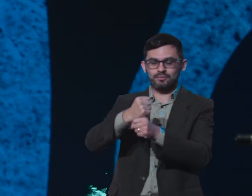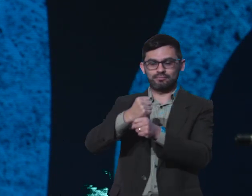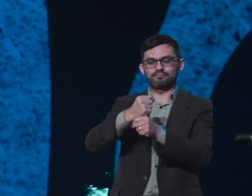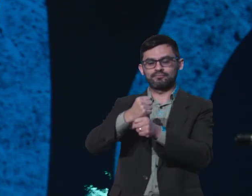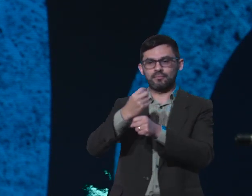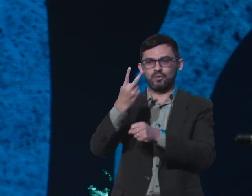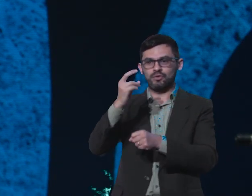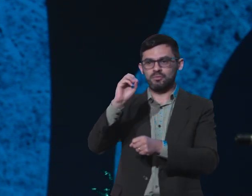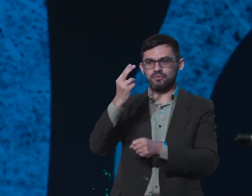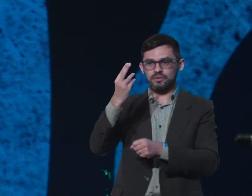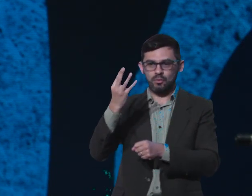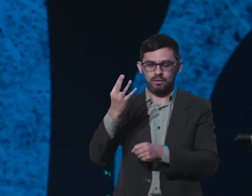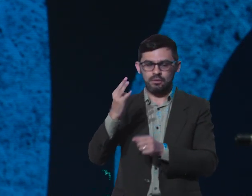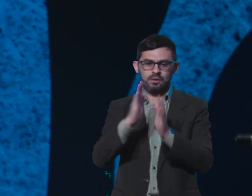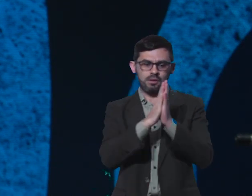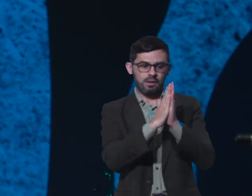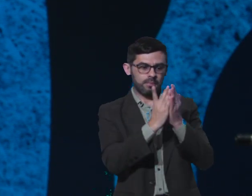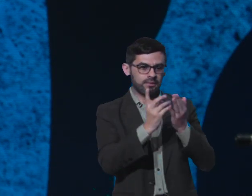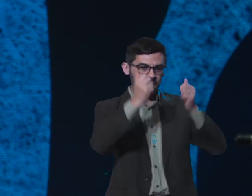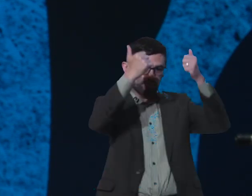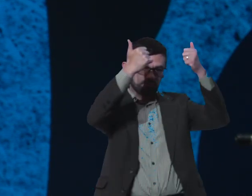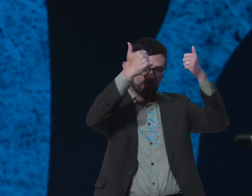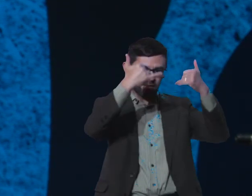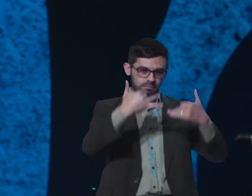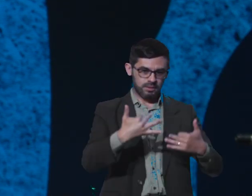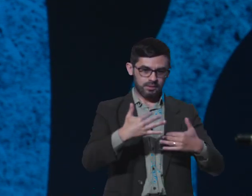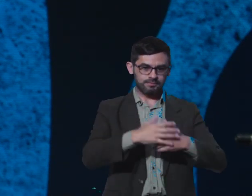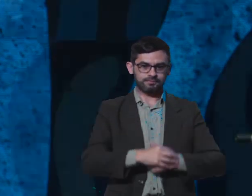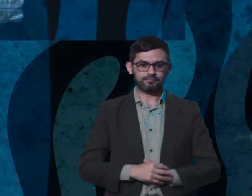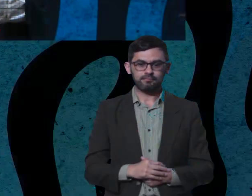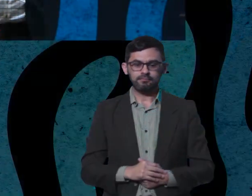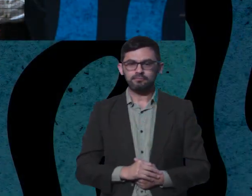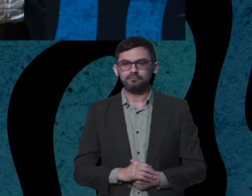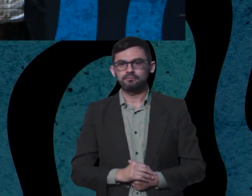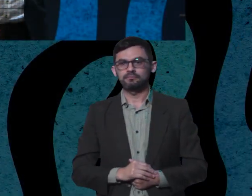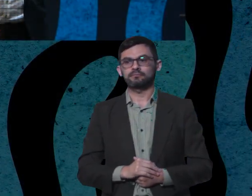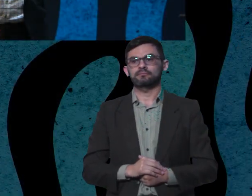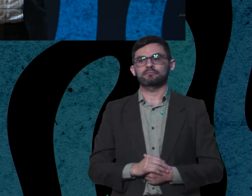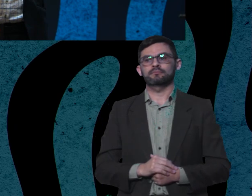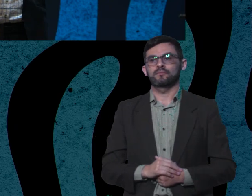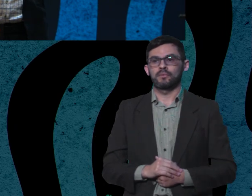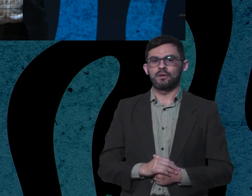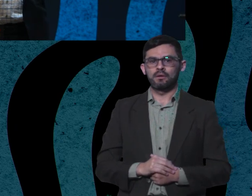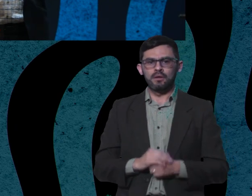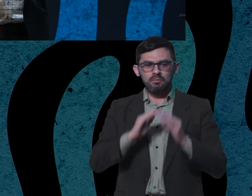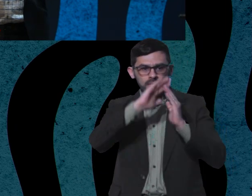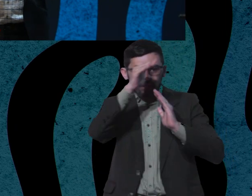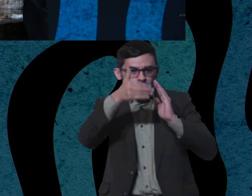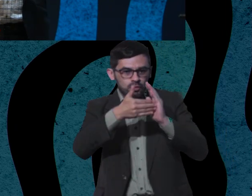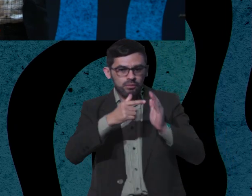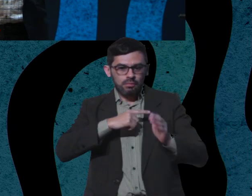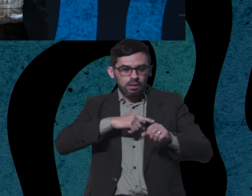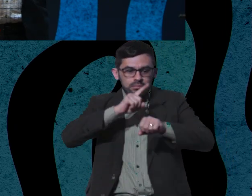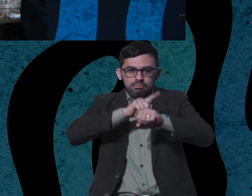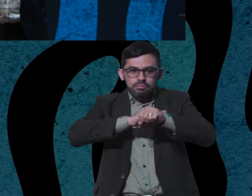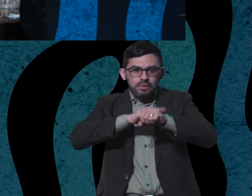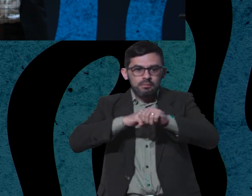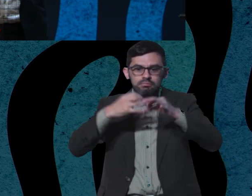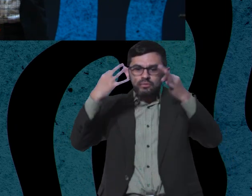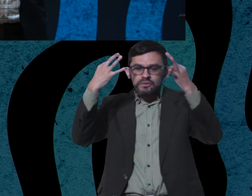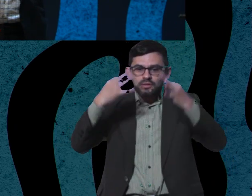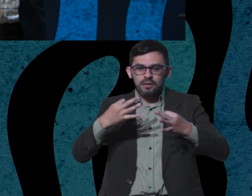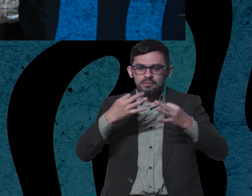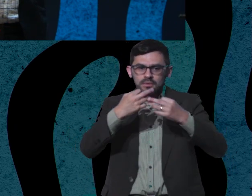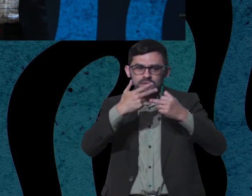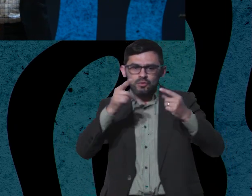2024. A palavra de Deus nos diz assim: para tudo há uma ocasião e um tempo para